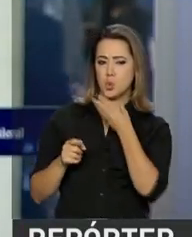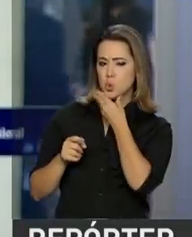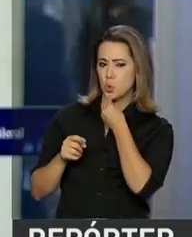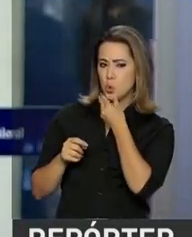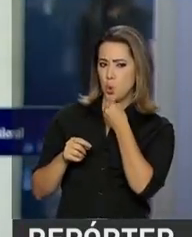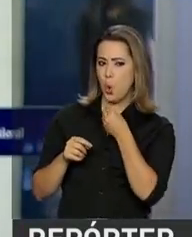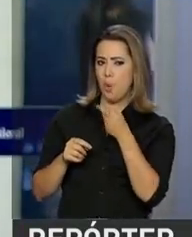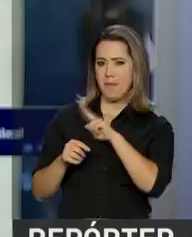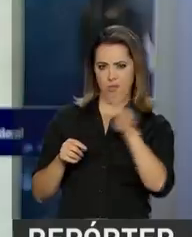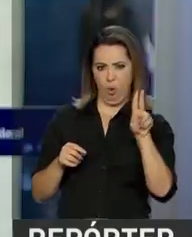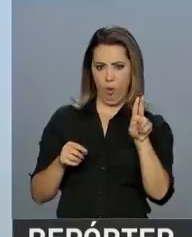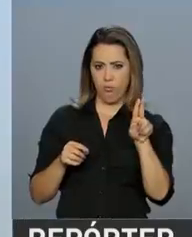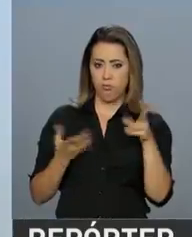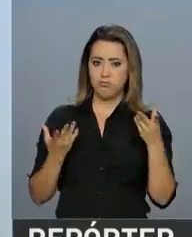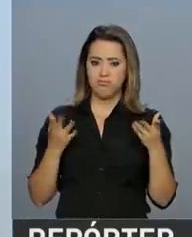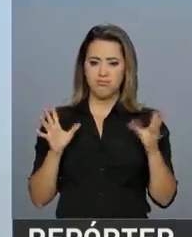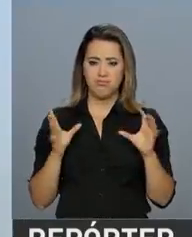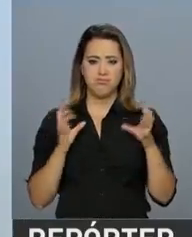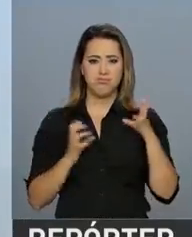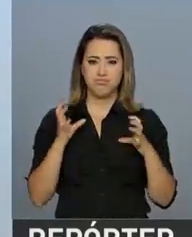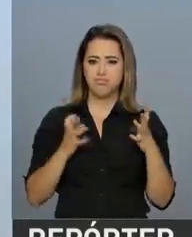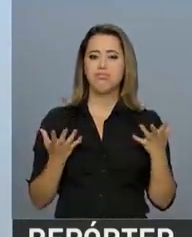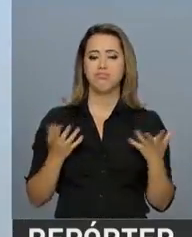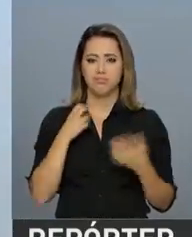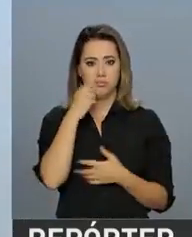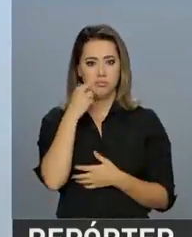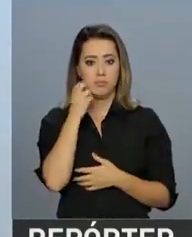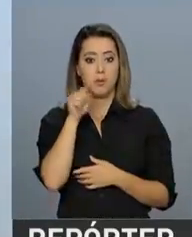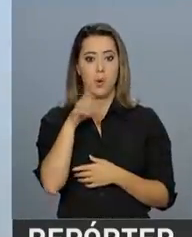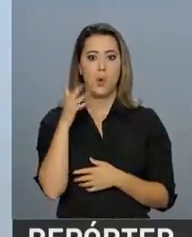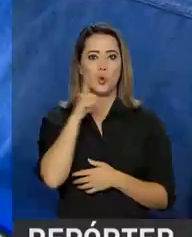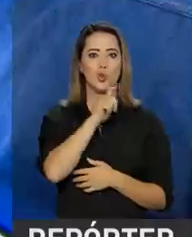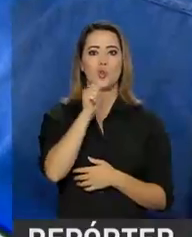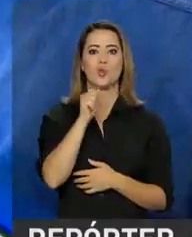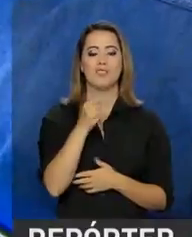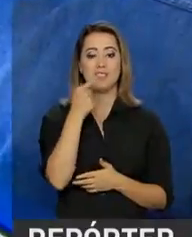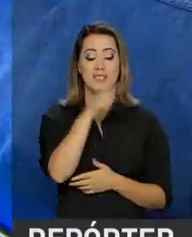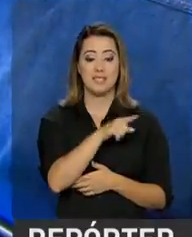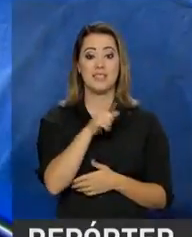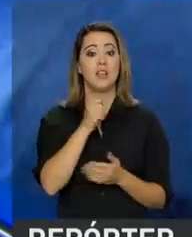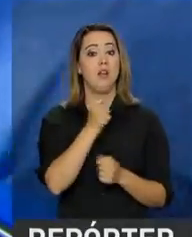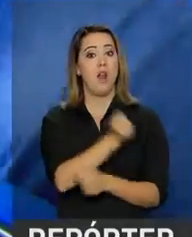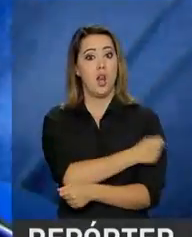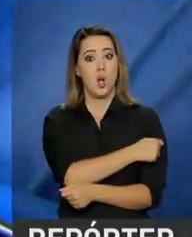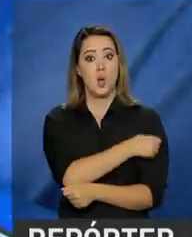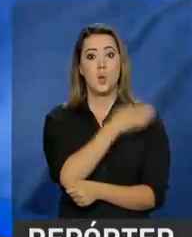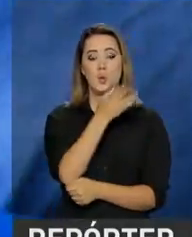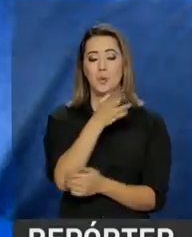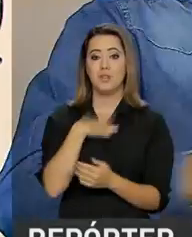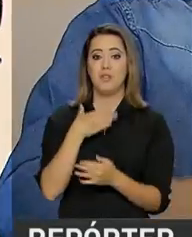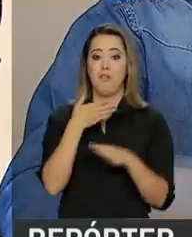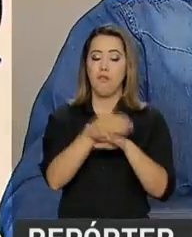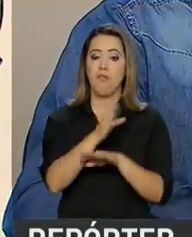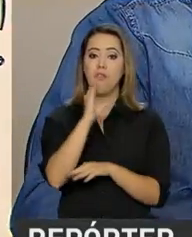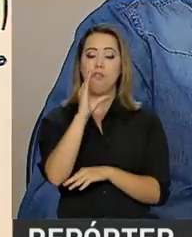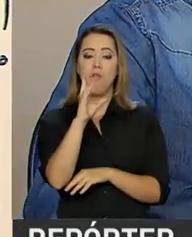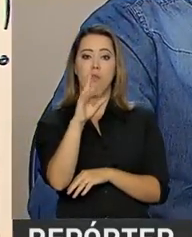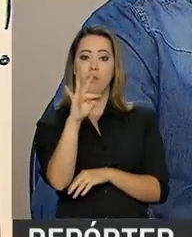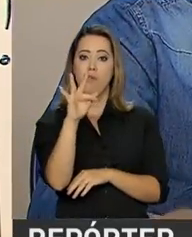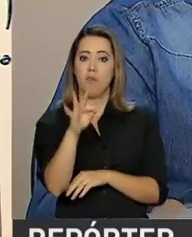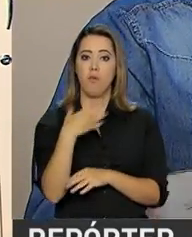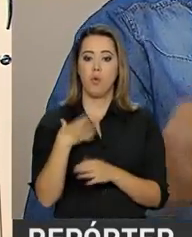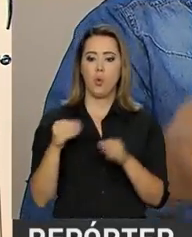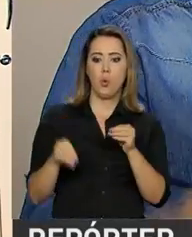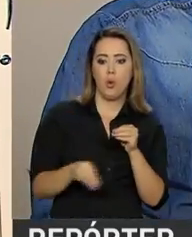masculino é bem constrangedor hoje para Rubi foi um dia de conquistas a estudante foi a Receita Federal incluir o nome que ela